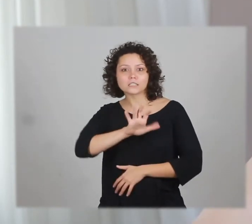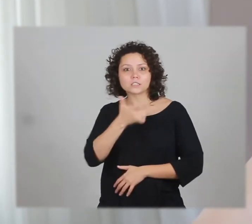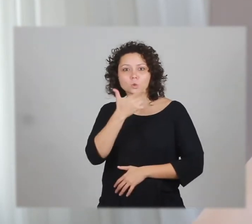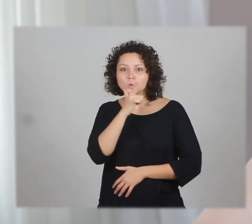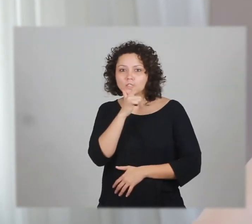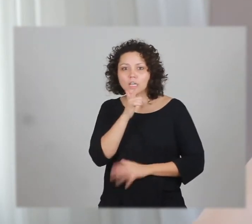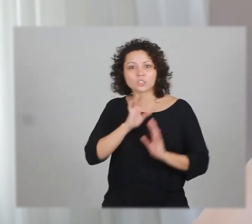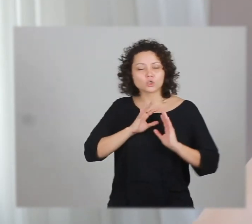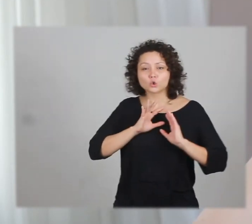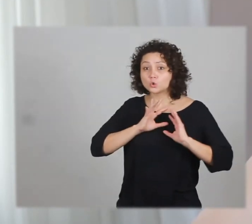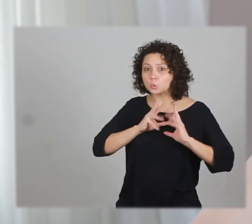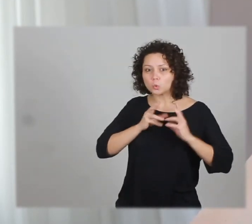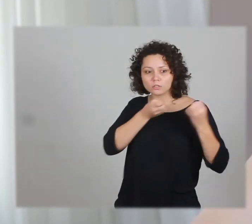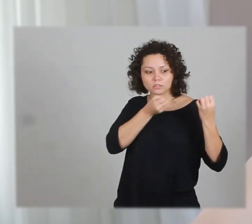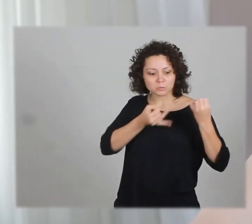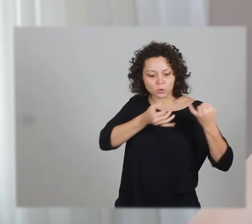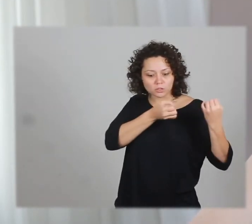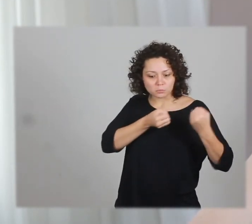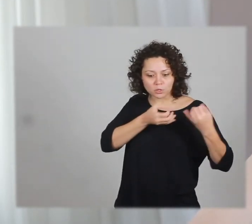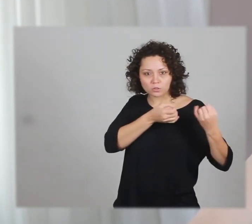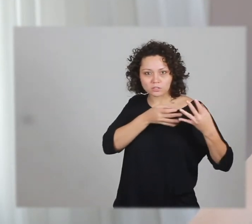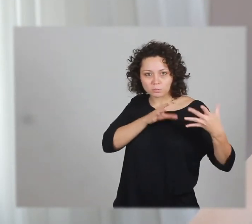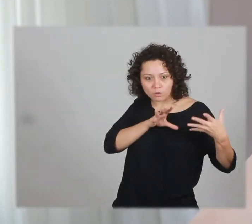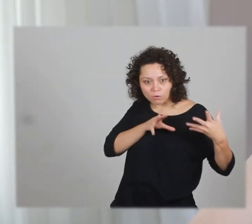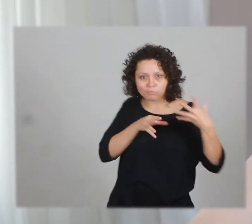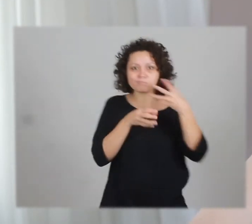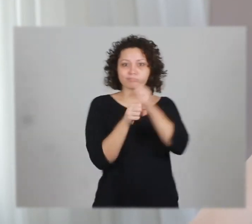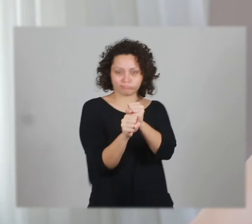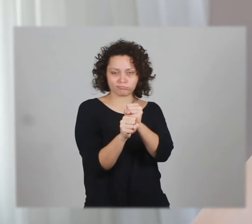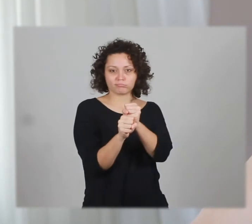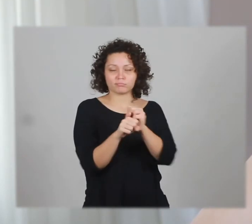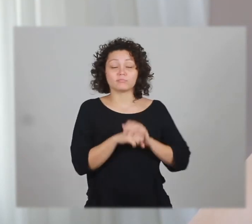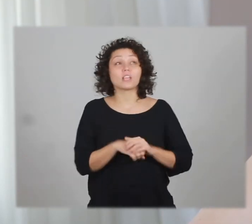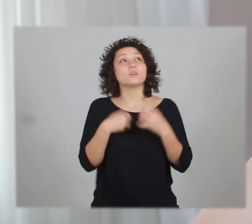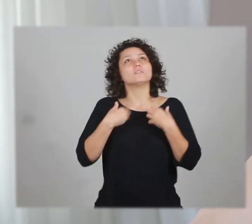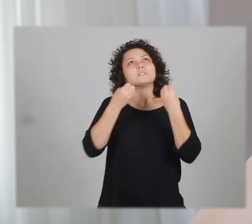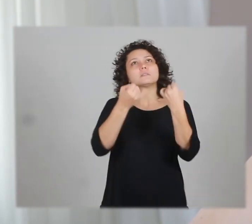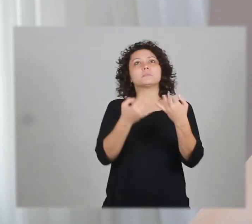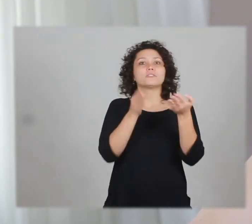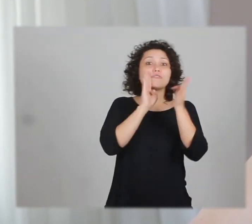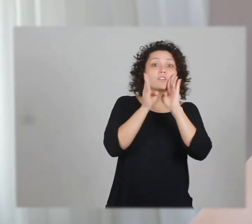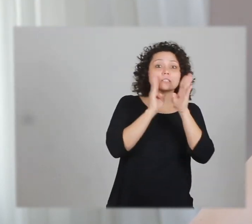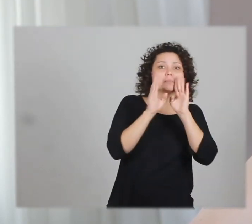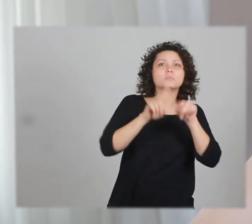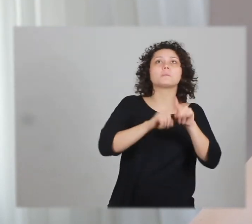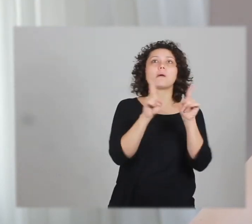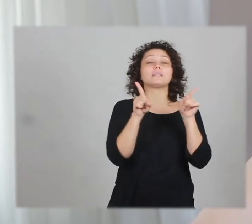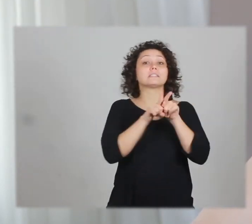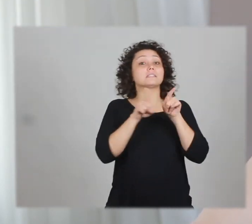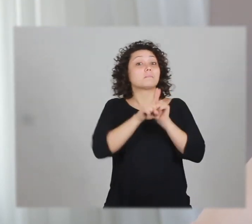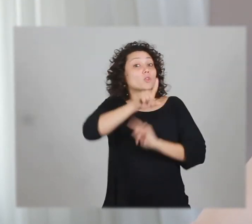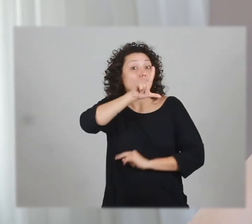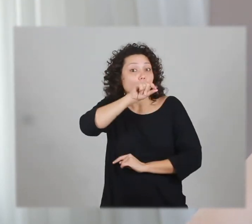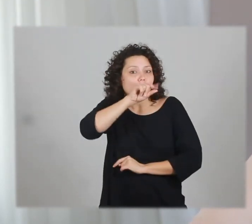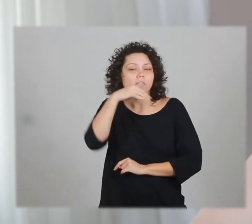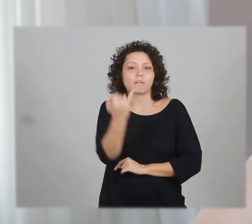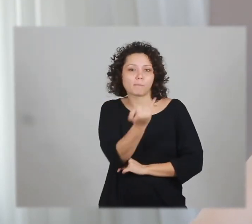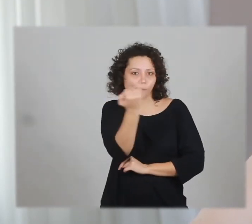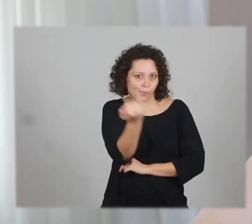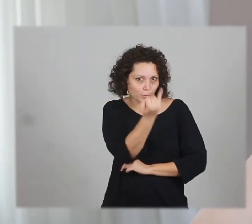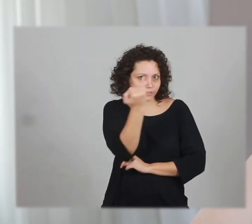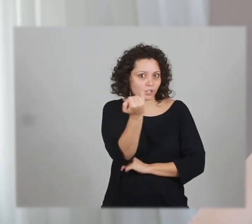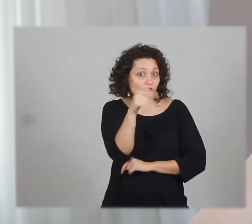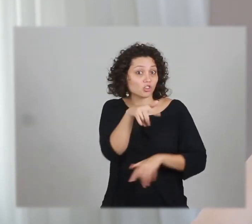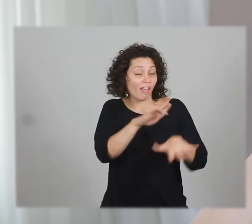que a gente falou aqui um pouquinho, né? Eu estou falando muito do Facebook, mas a gente também pode lembrar do Twitter, que é muito importante, é uma